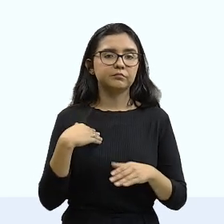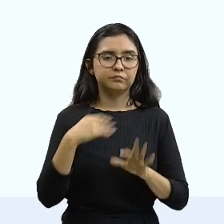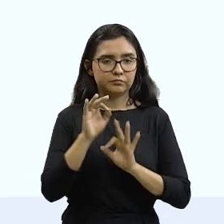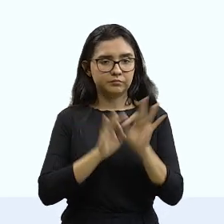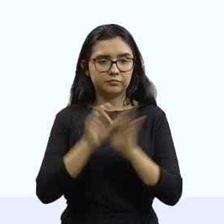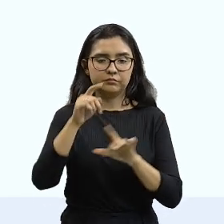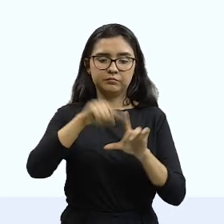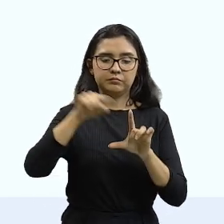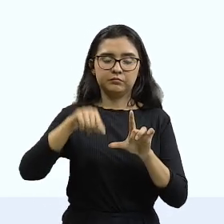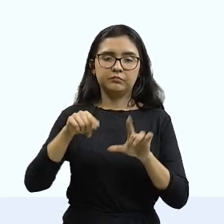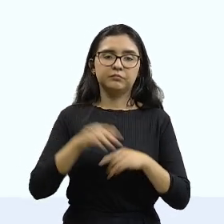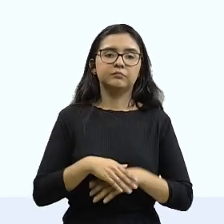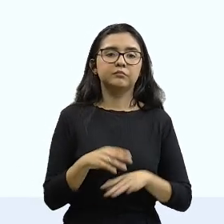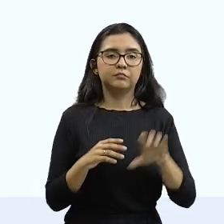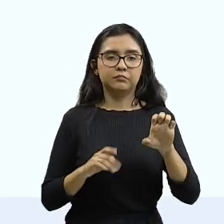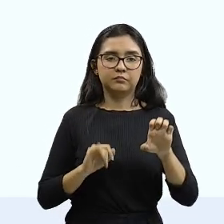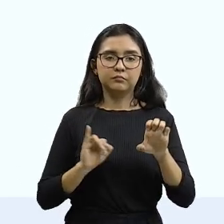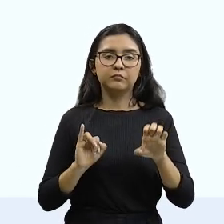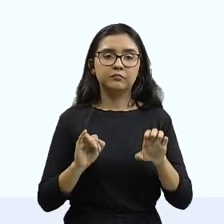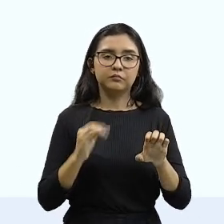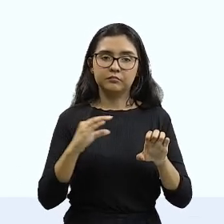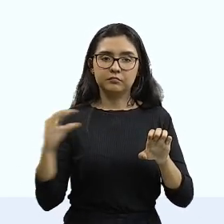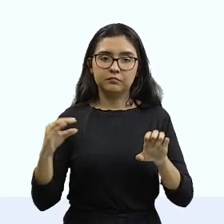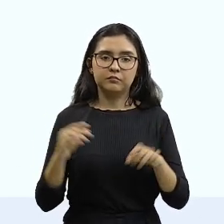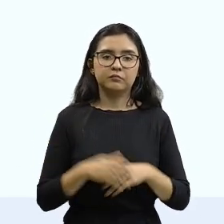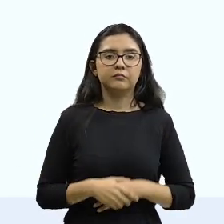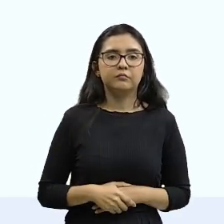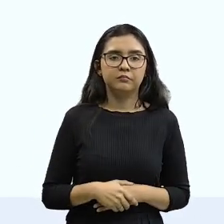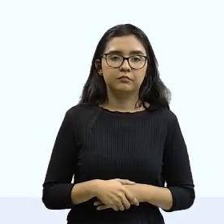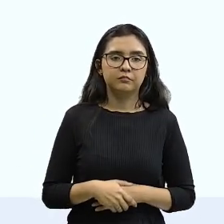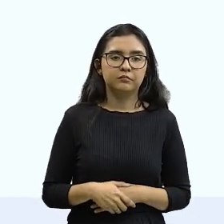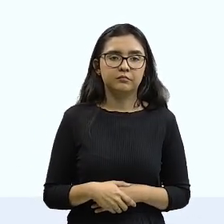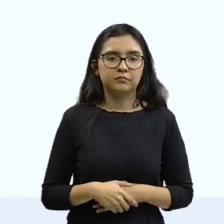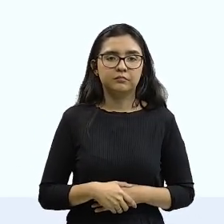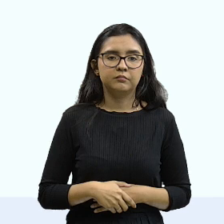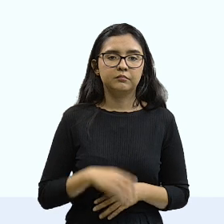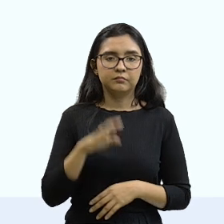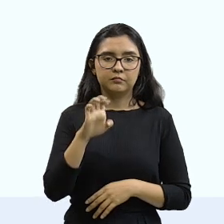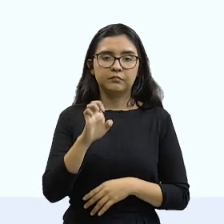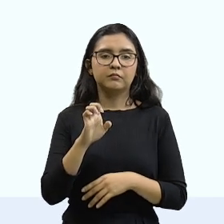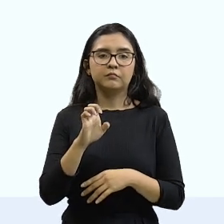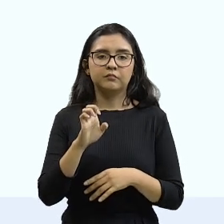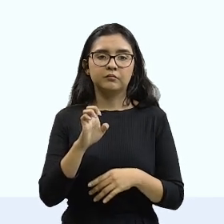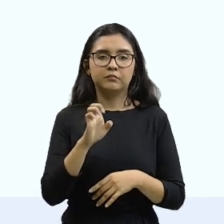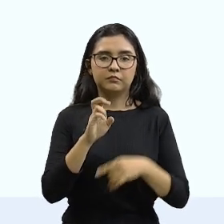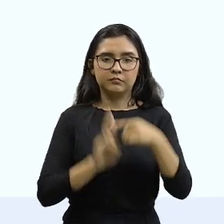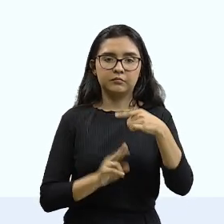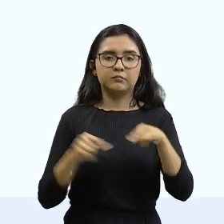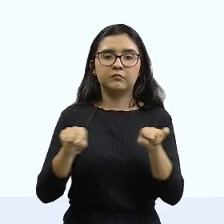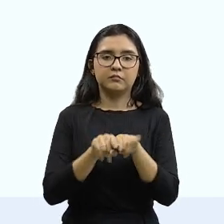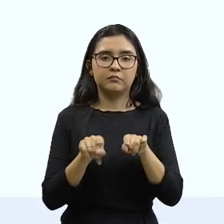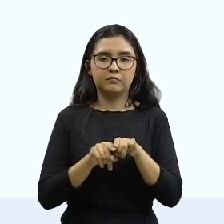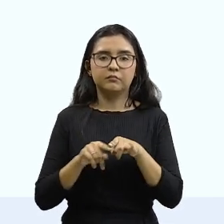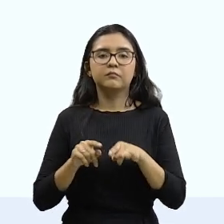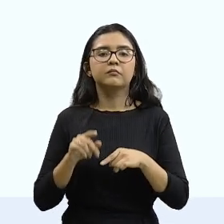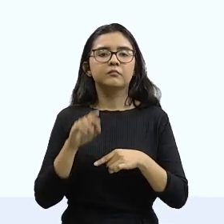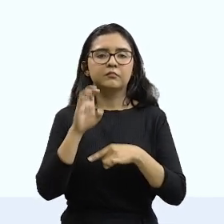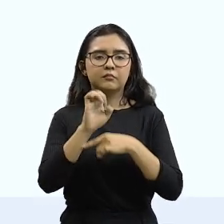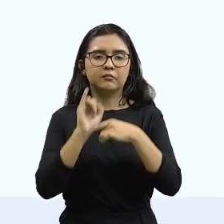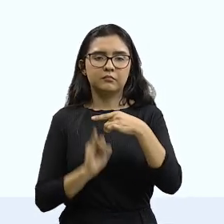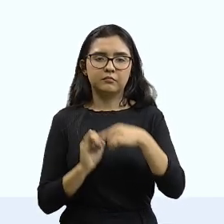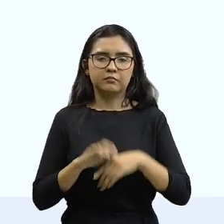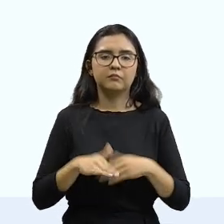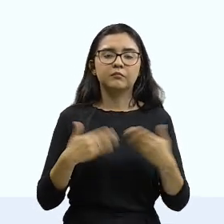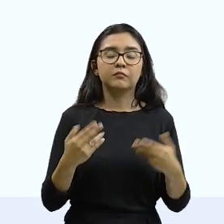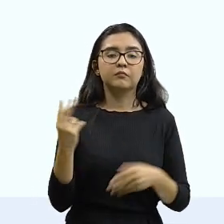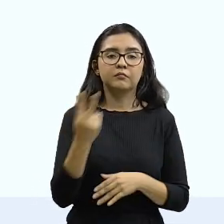gráfico, o E e o I, ICC é igual a E sobre R, ou como a gente viu, quanto é o E?